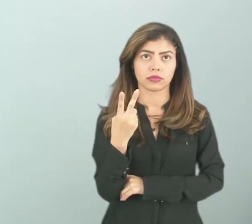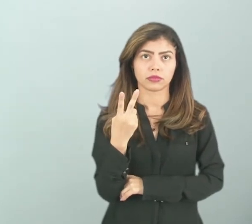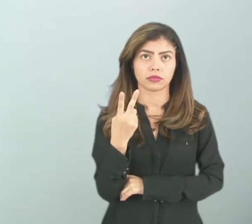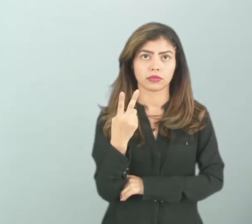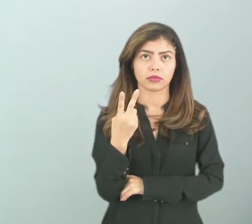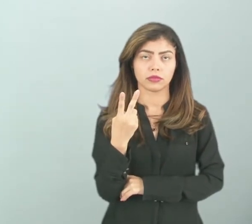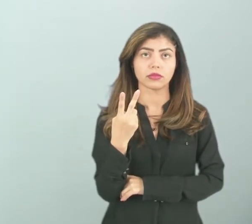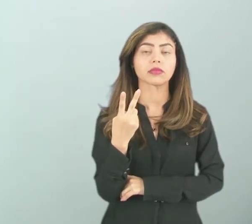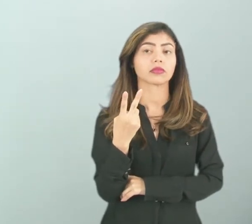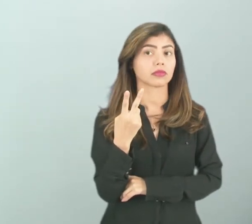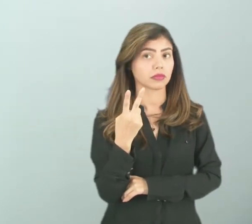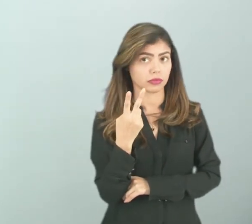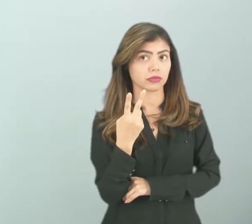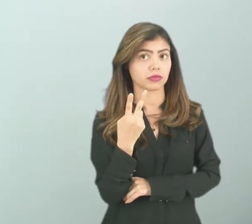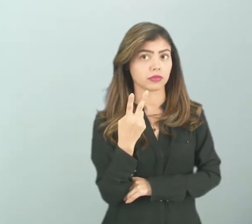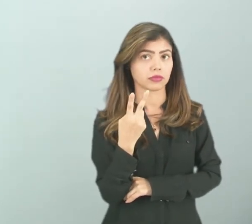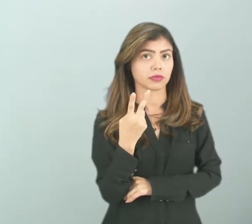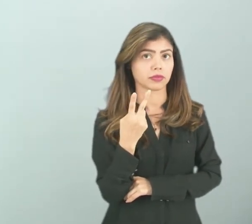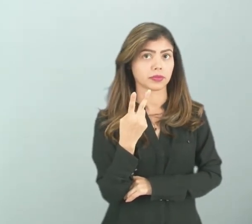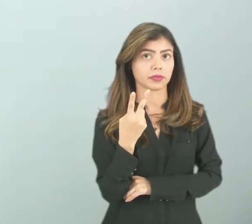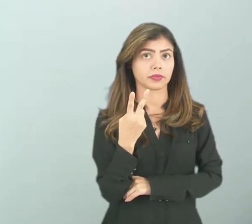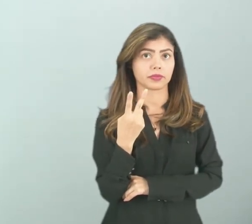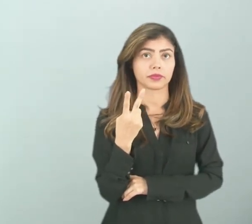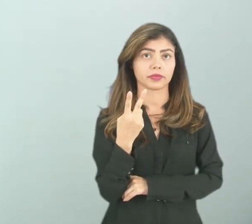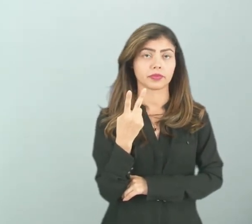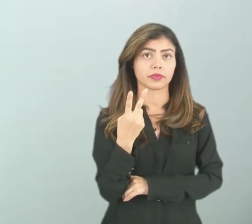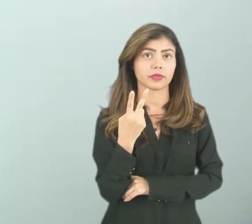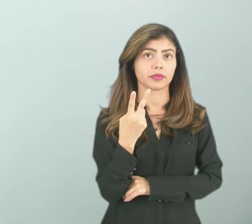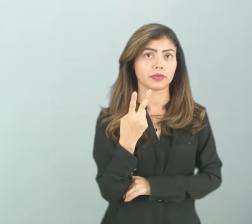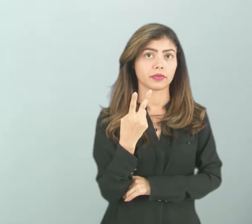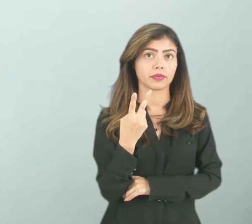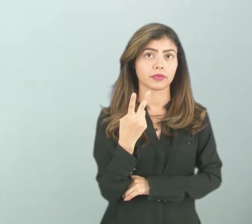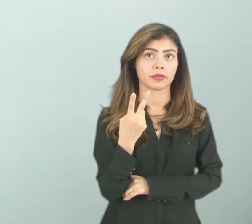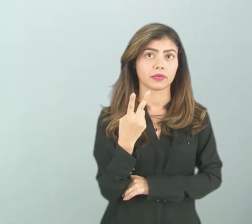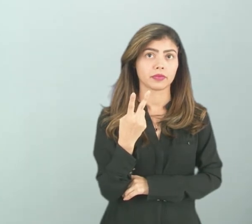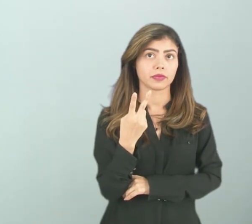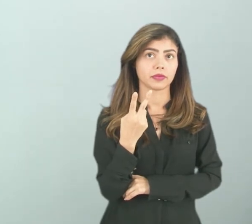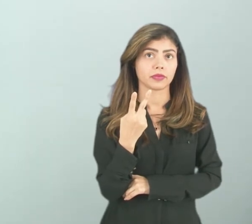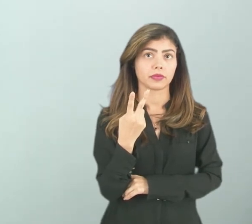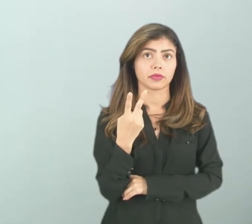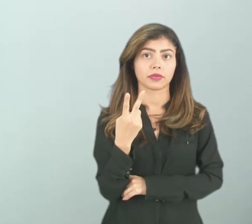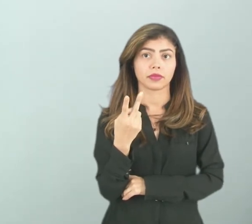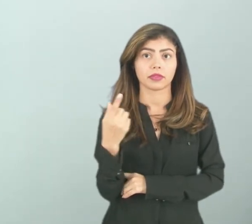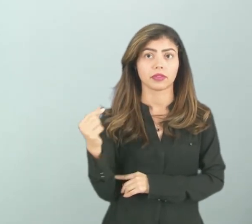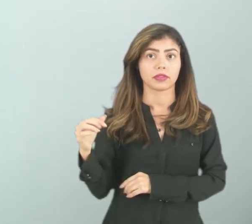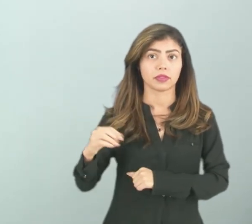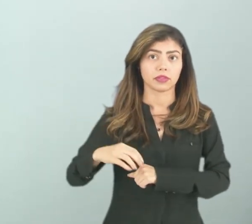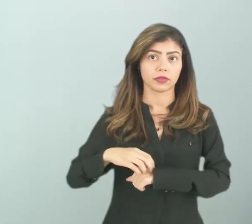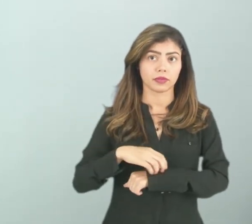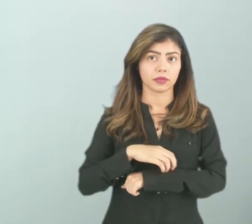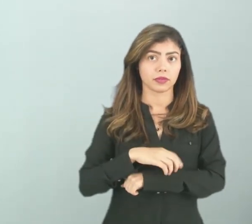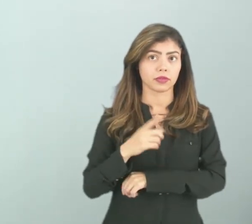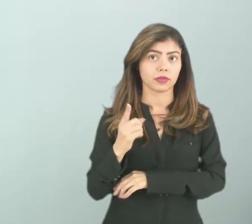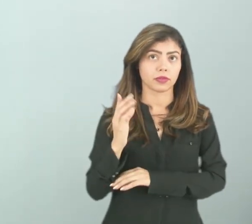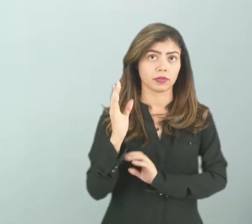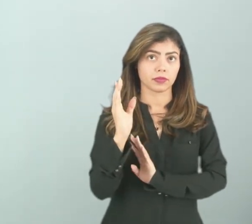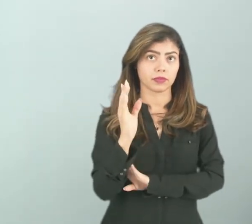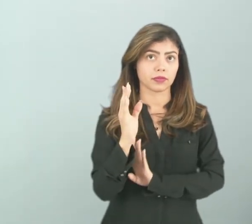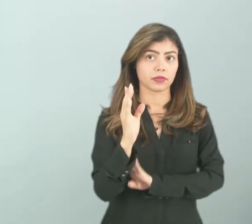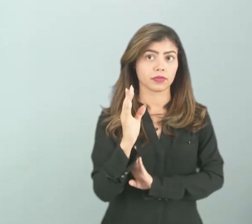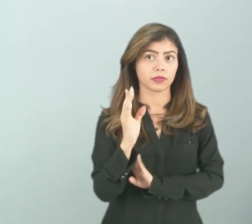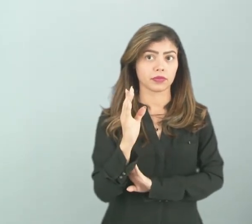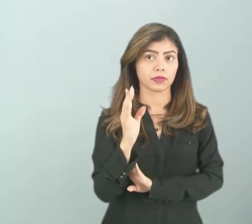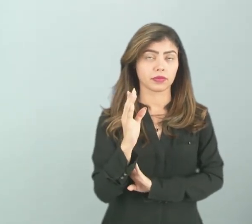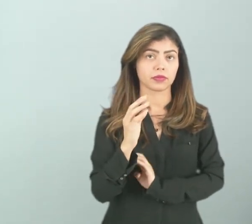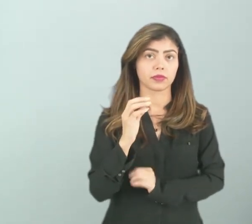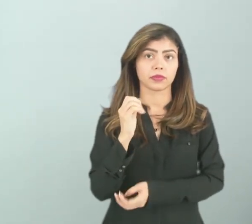2. Ele subiu 2. E ele vai precisar, né? Ele está vindo, então ele vai precisar virar